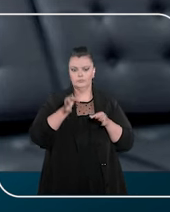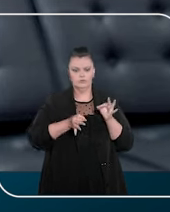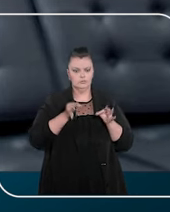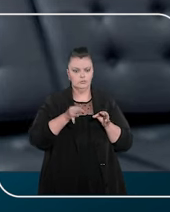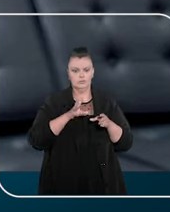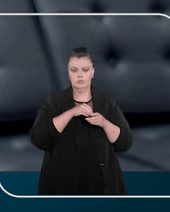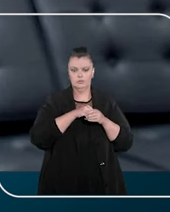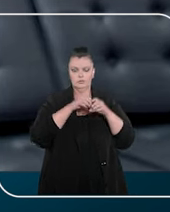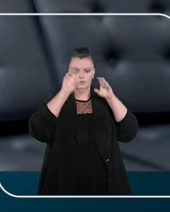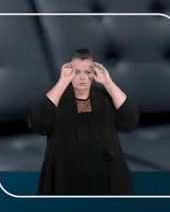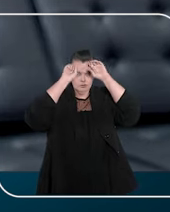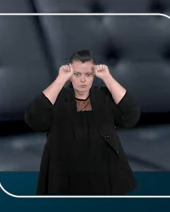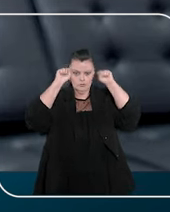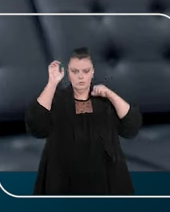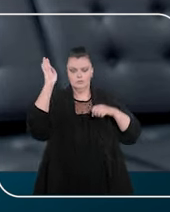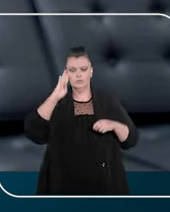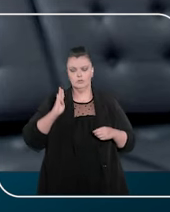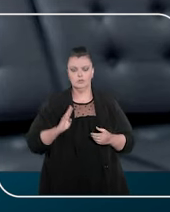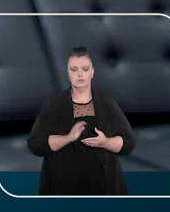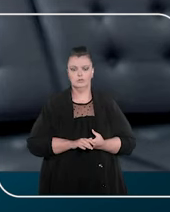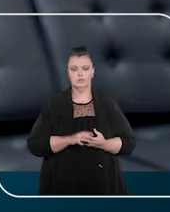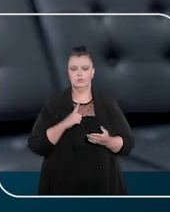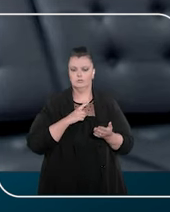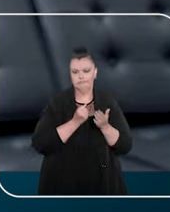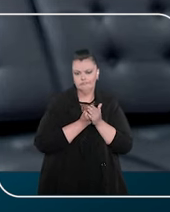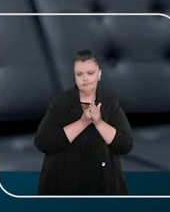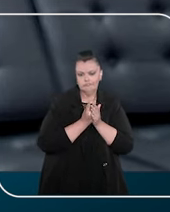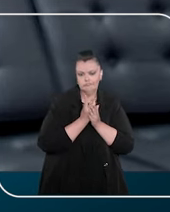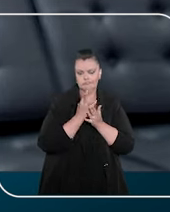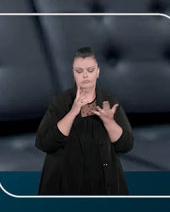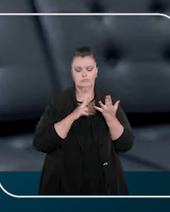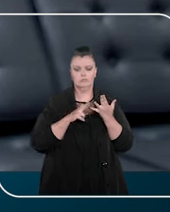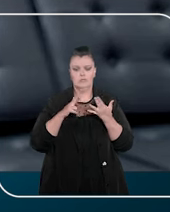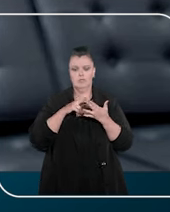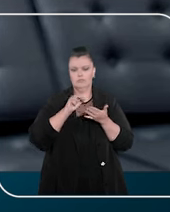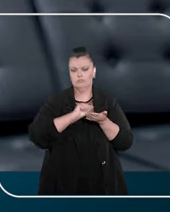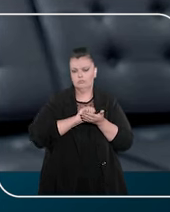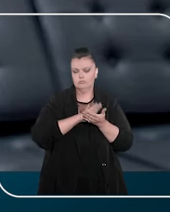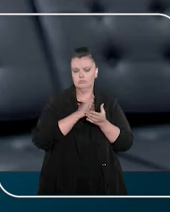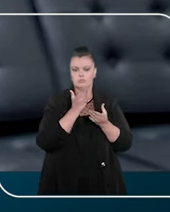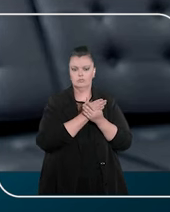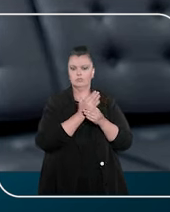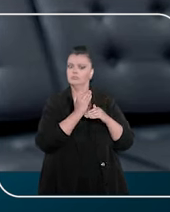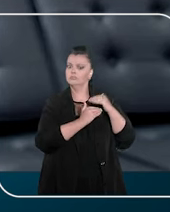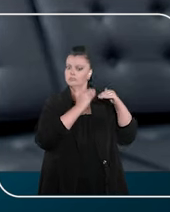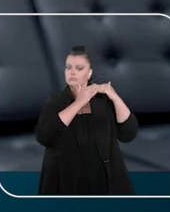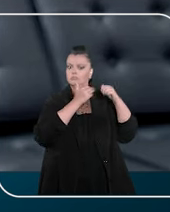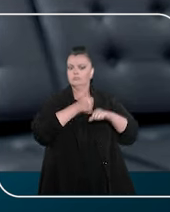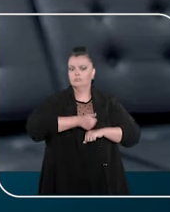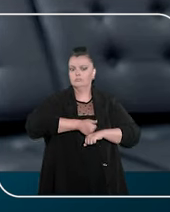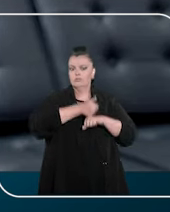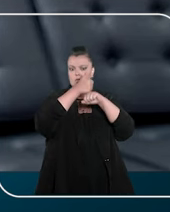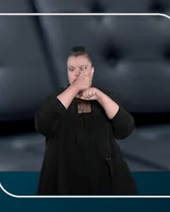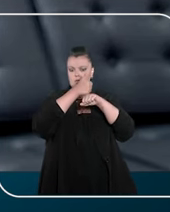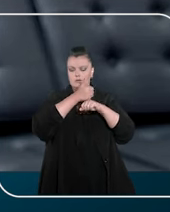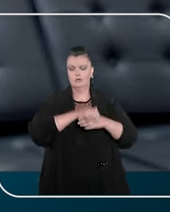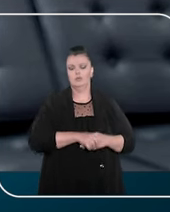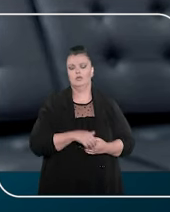brasileiros, a quantidade de recursos, de ações, vai diminuir muito. Porque nós teremos o que se tem em outros países,